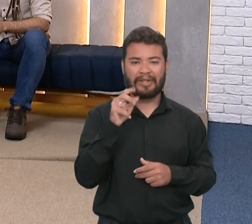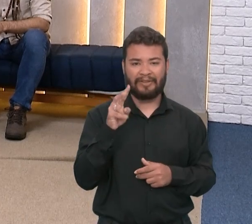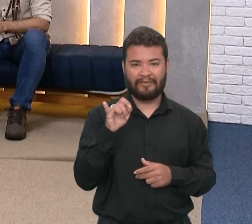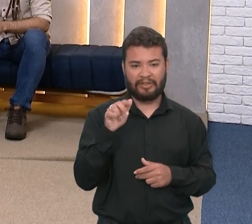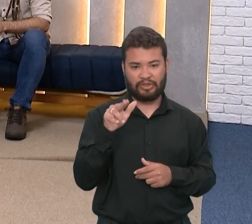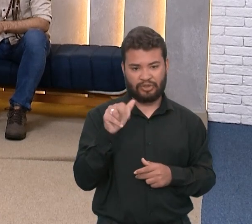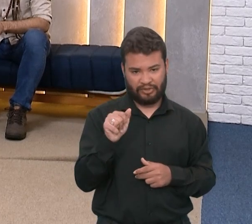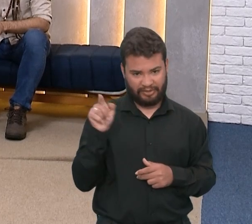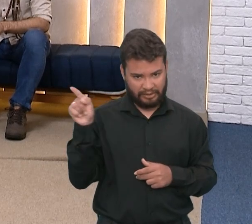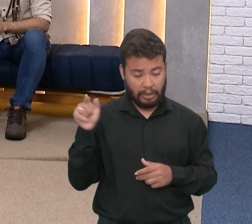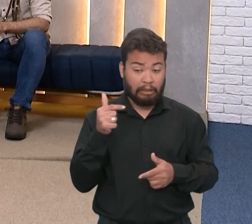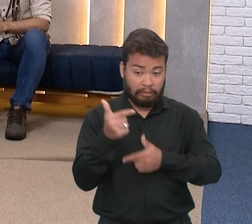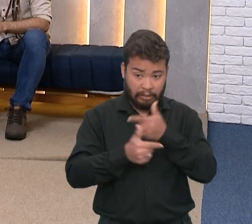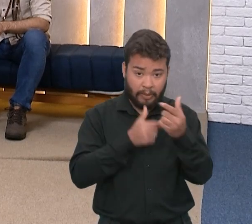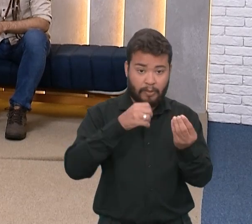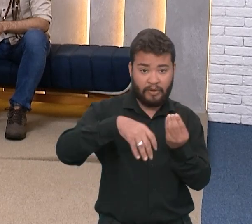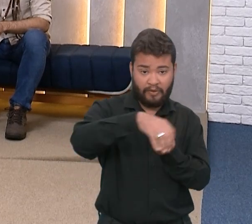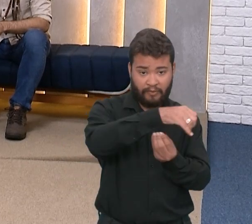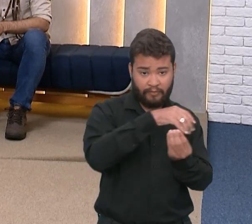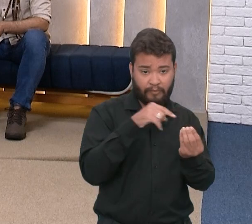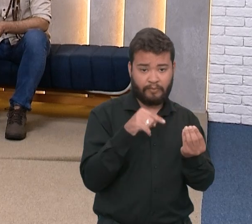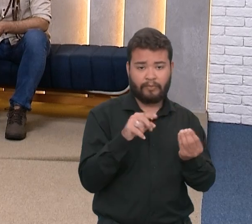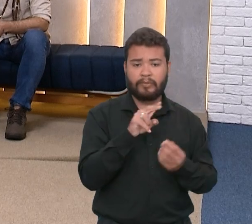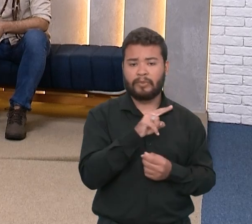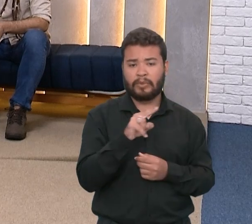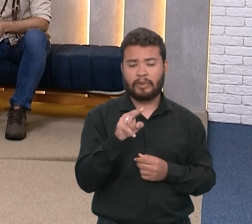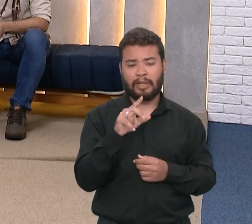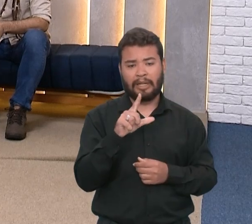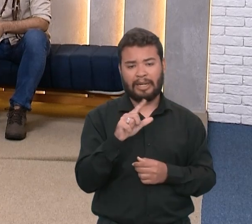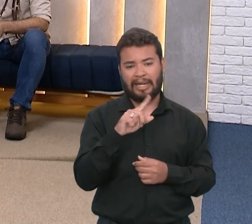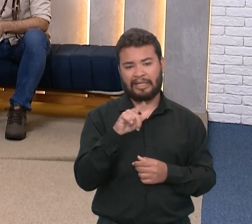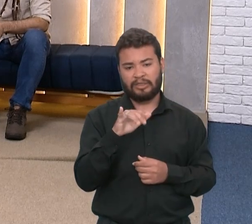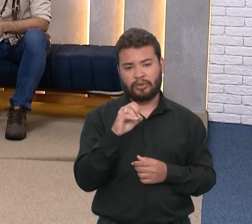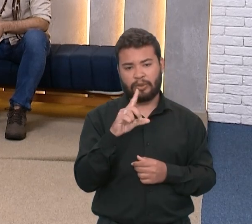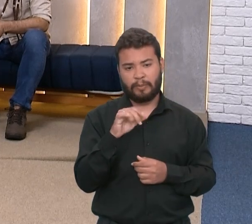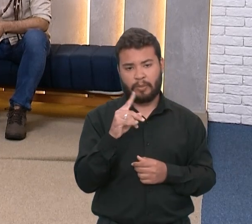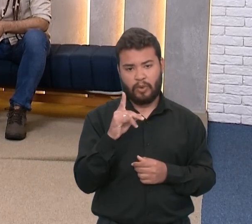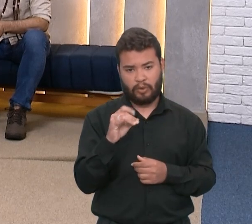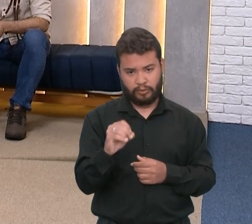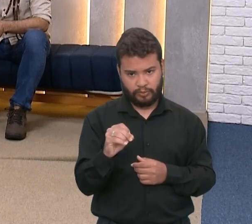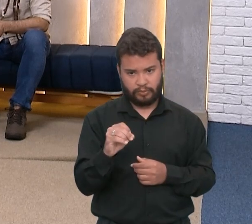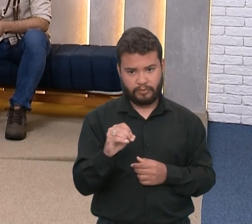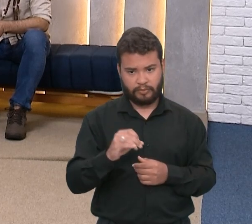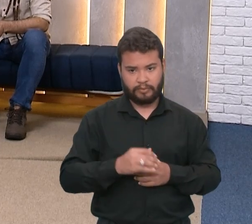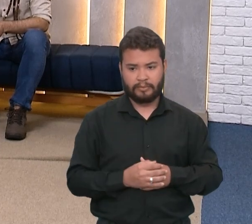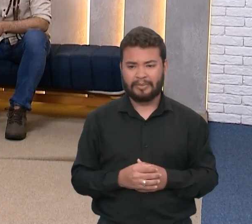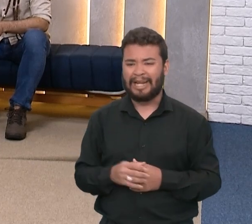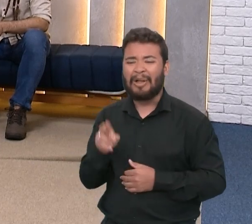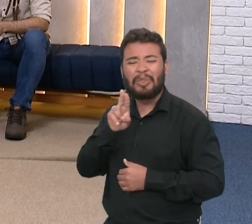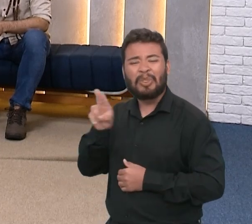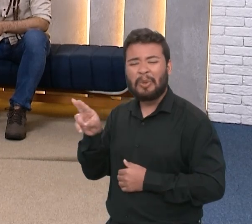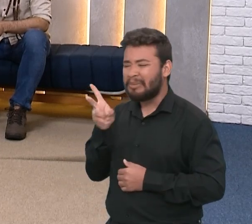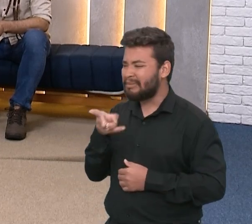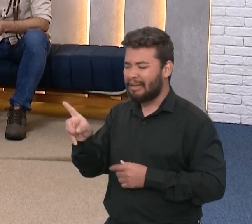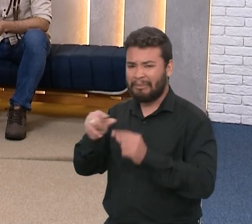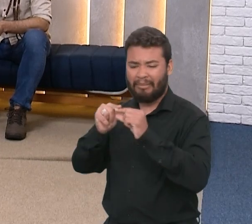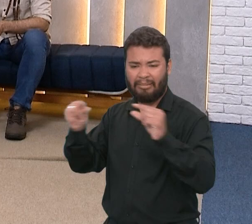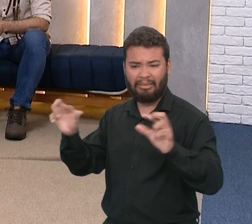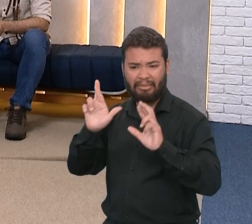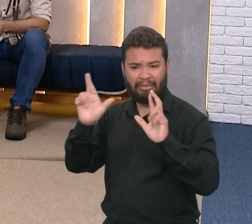Univasf é um gênero que se chama Lasiodiplodia. Então é um fungo patogênico. Os nomes são sempre assim, né? Sempre. São